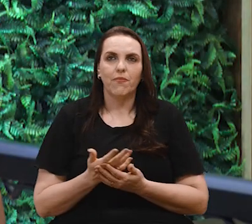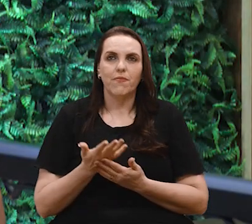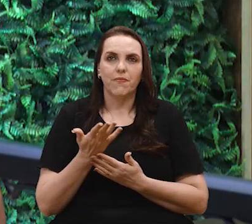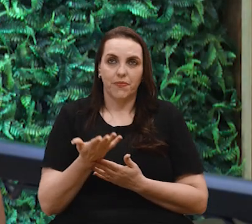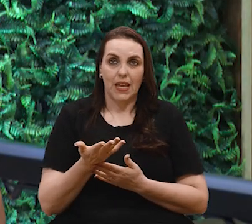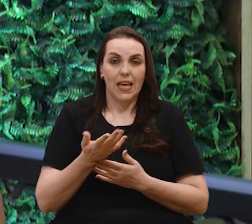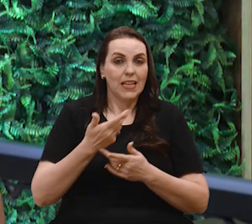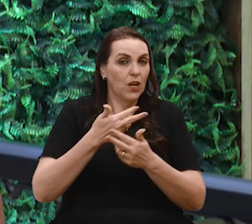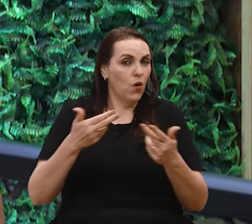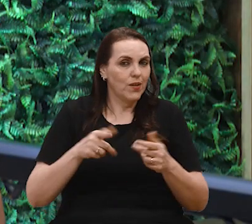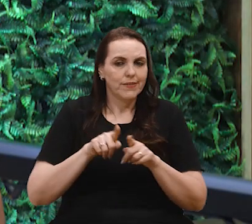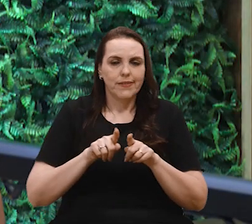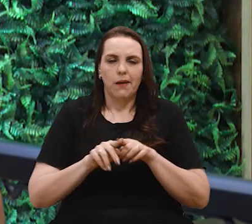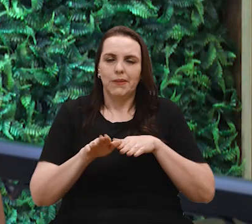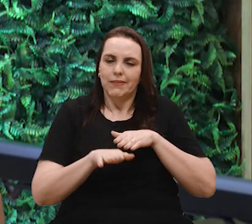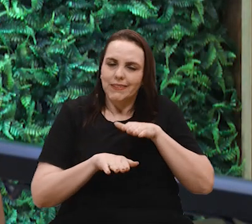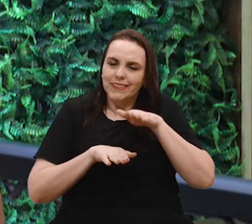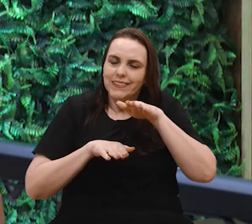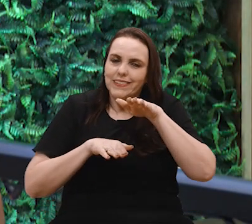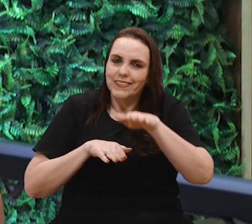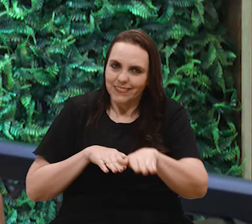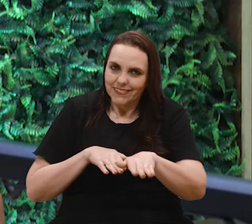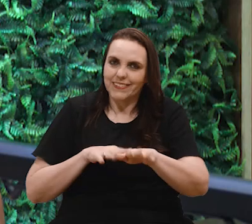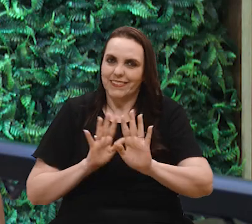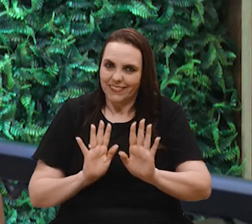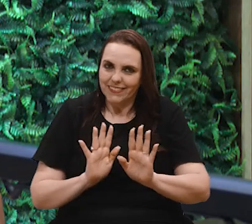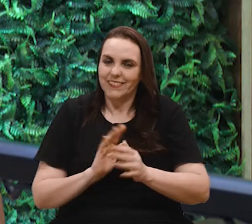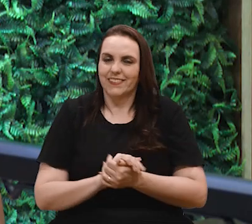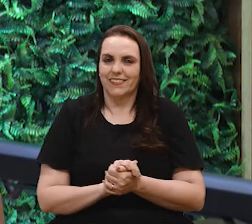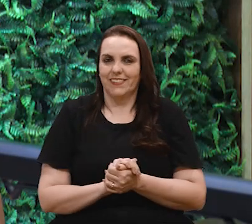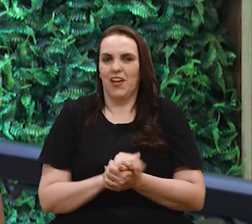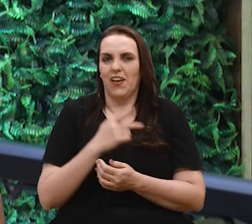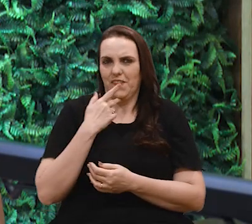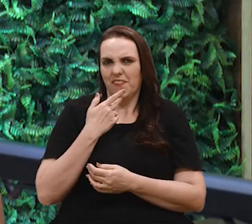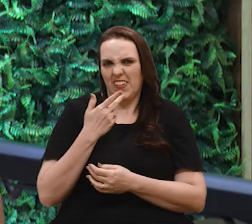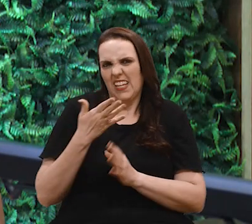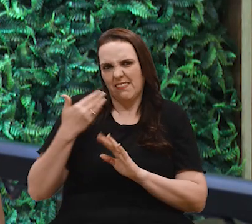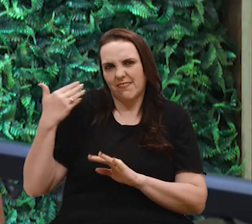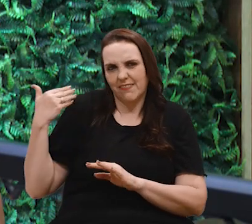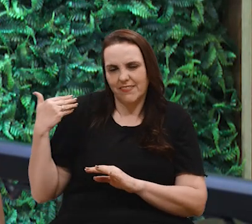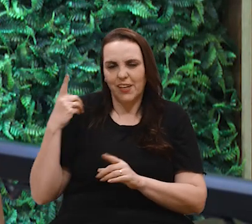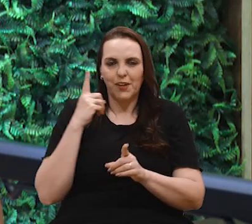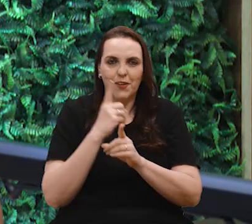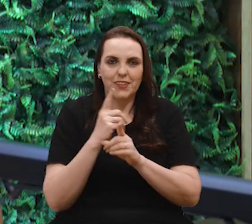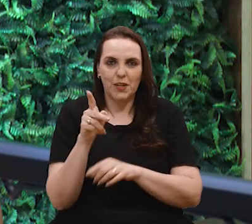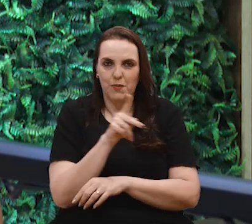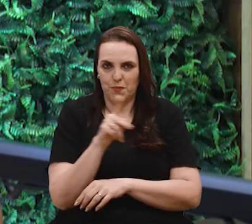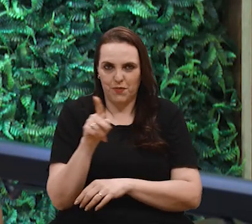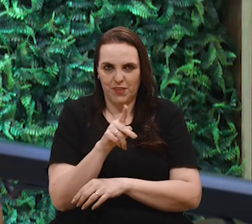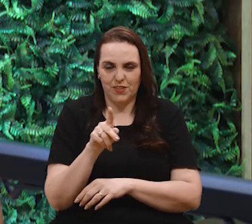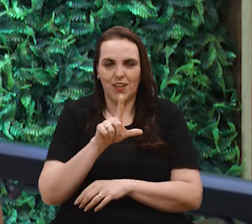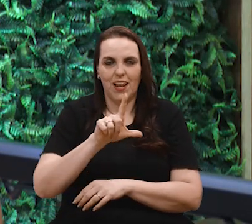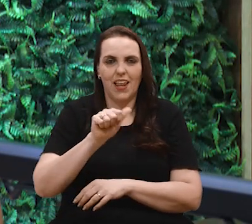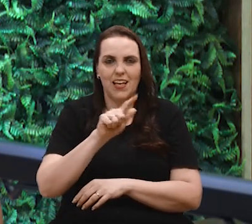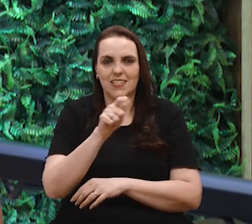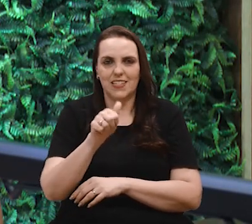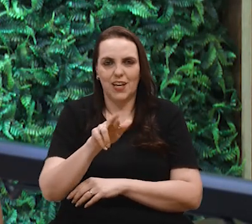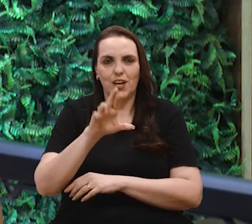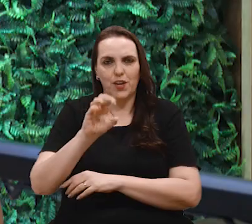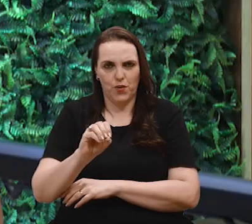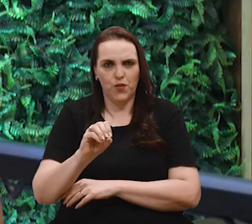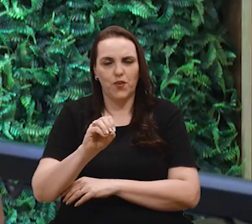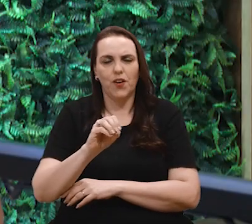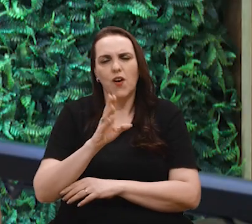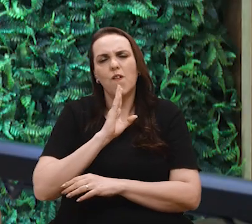gente fala muito, né? Que é o primeiro passo, aquele, né? Outro dia que eu falei que estava conversando, encontrei o professor Lázaro Velasquez aí, que é